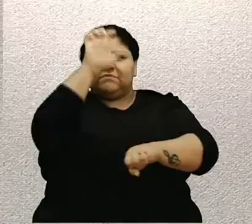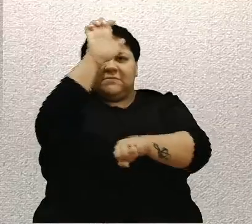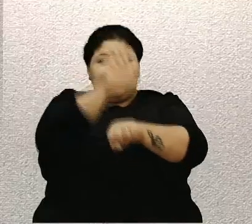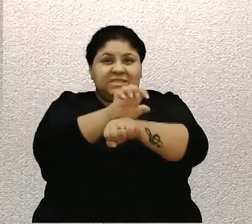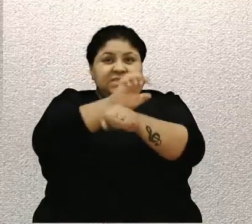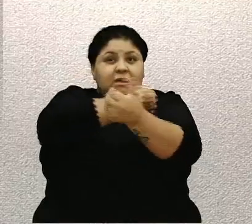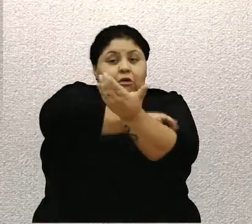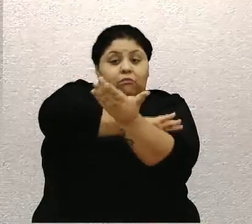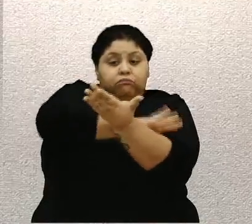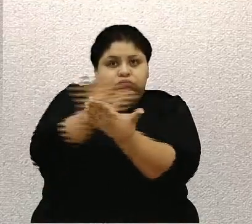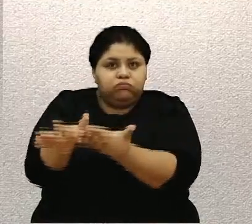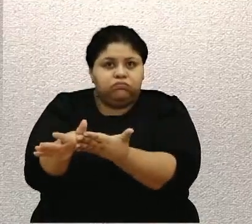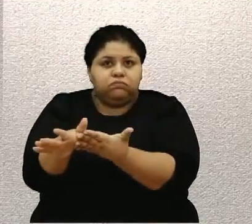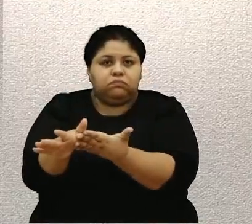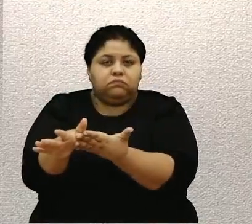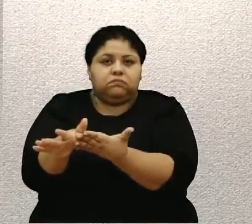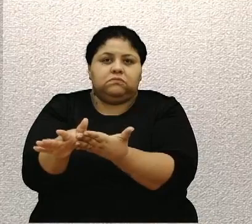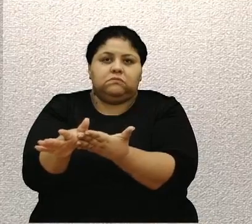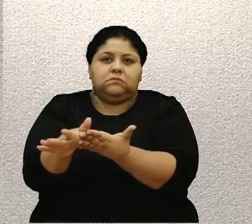calamidade pública.